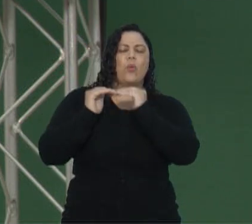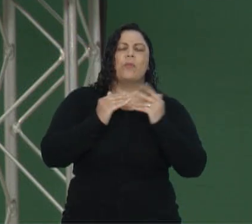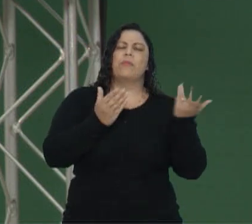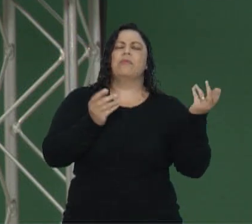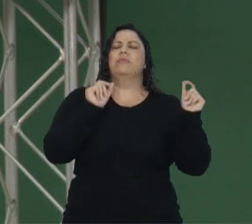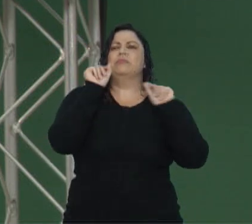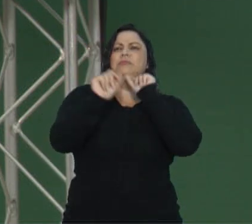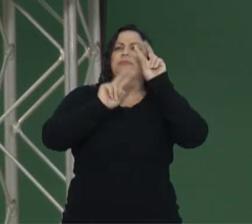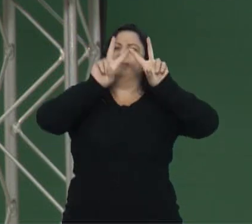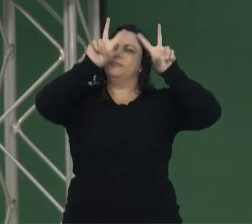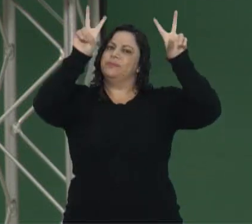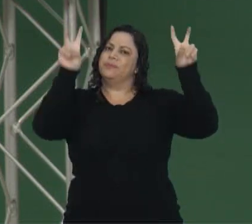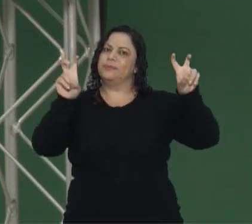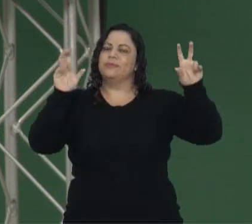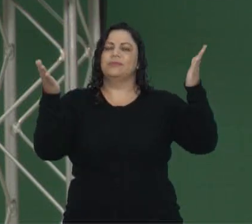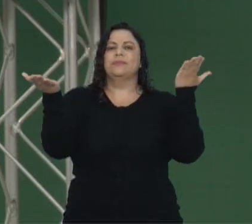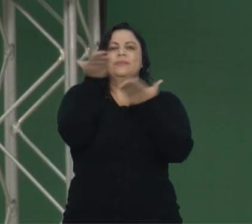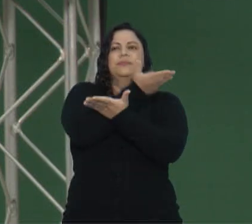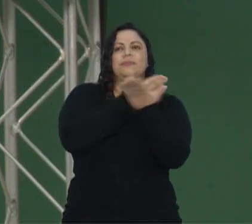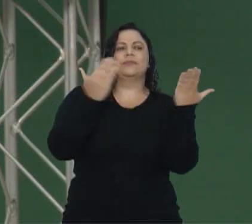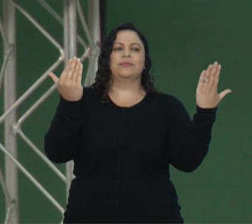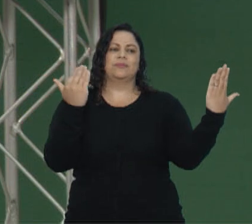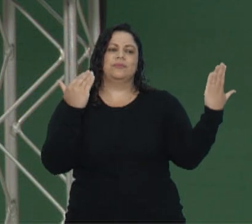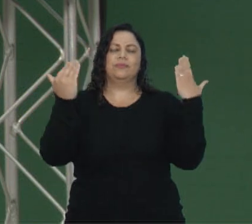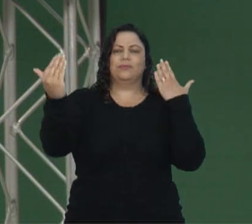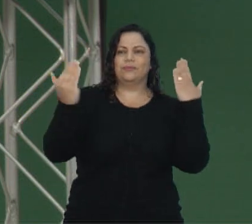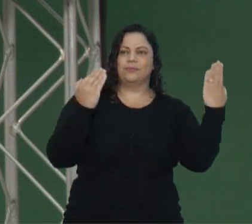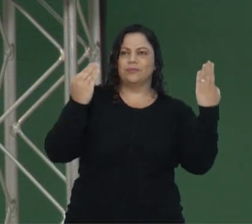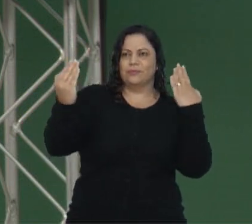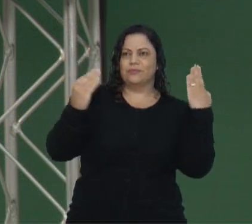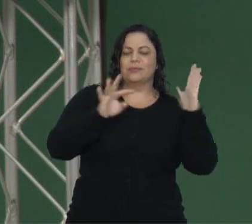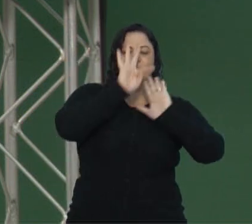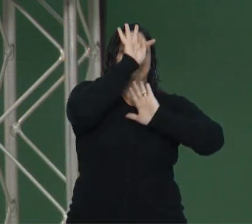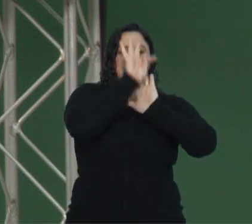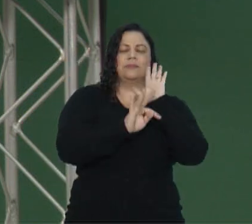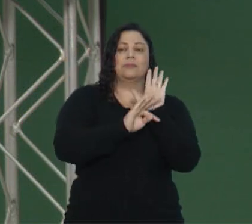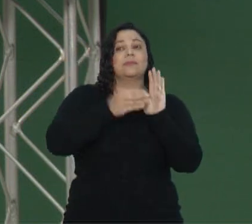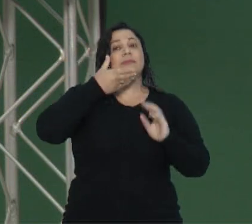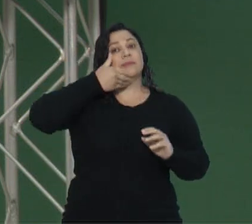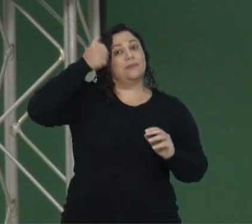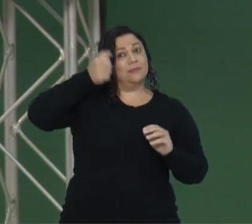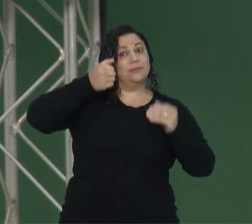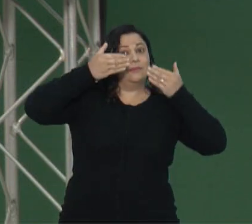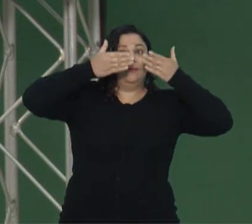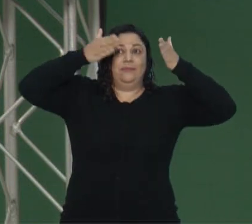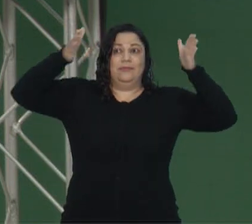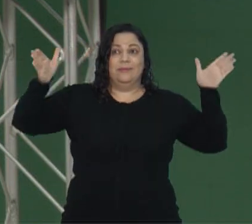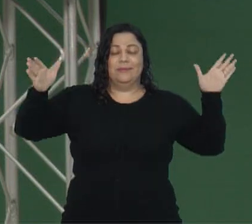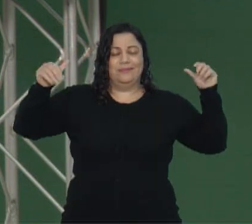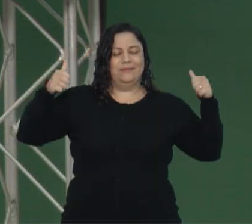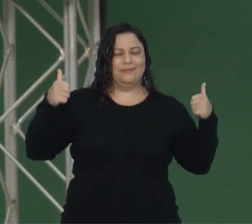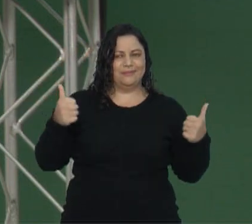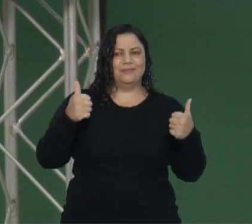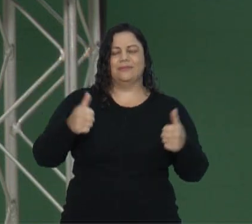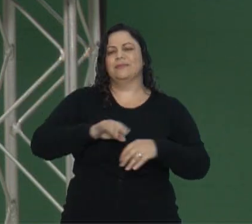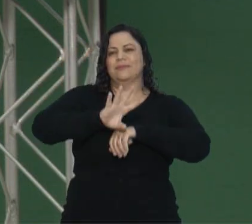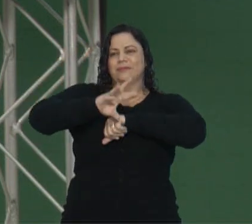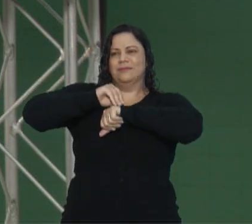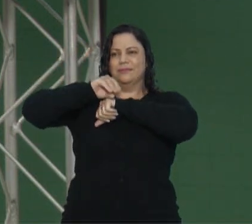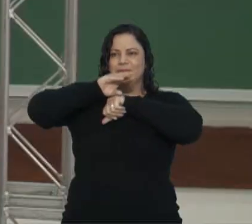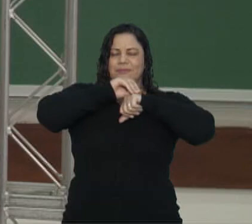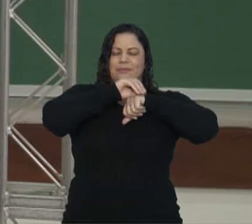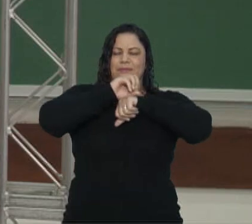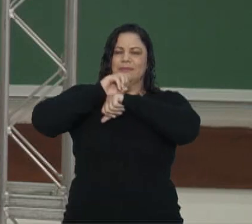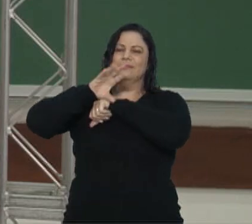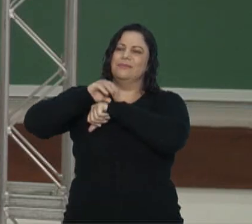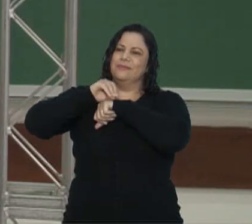mesmo tema. Então, isso é bacana porque a gente melhora, amplia o nosso repertório, tá? De conhecimento.